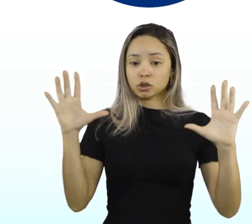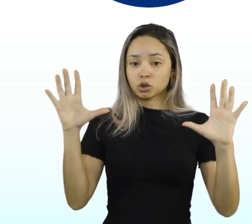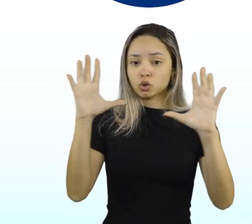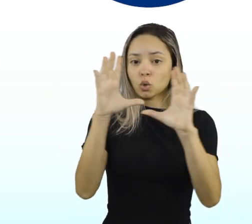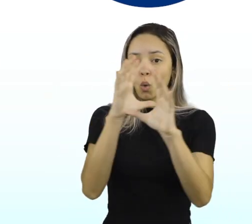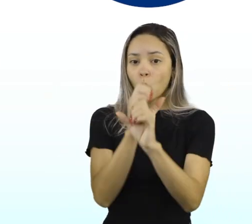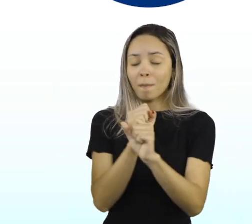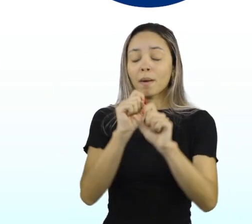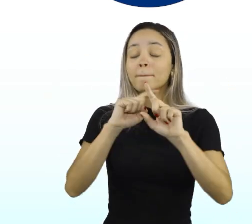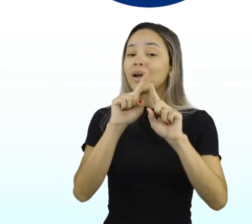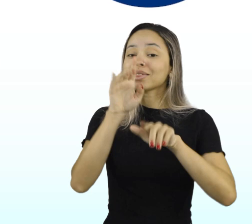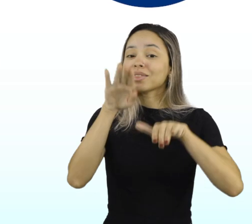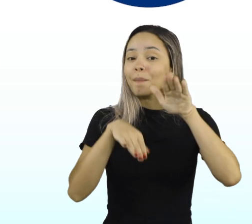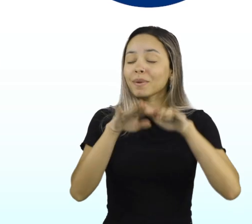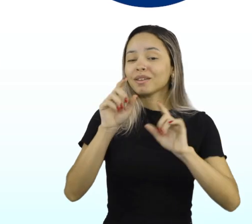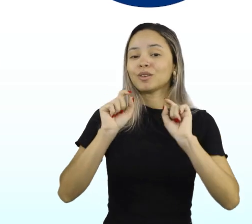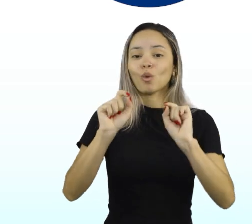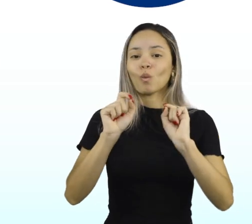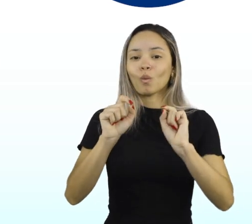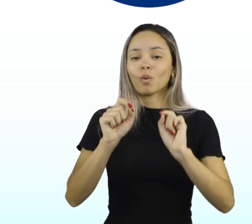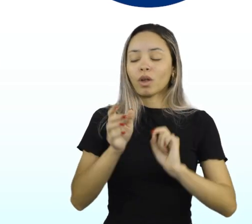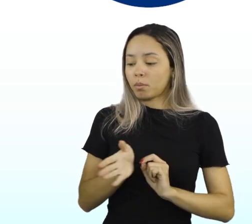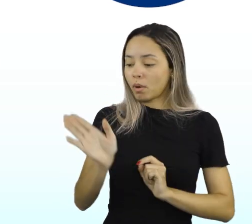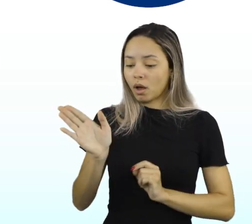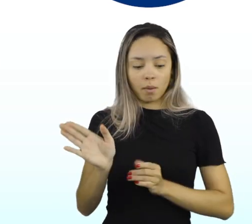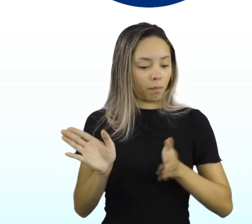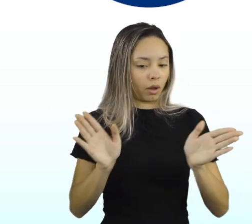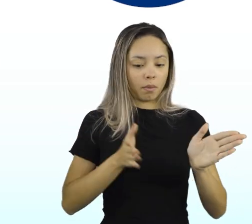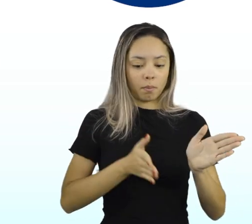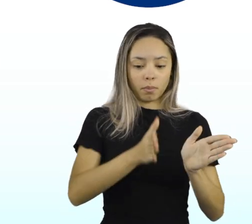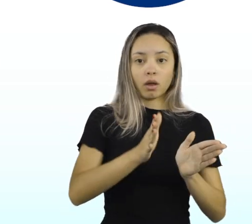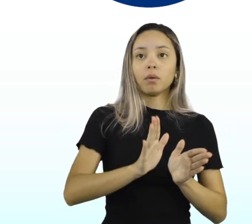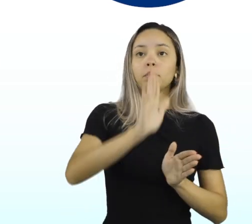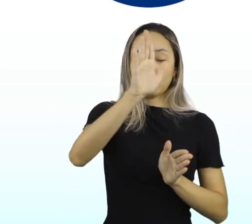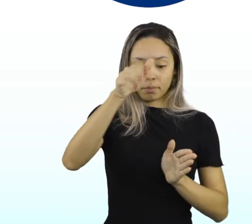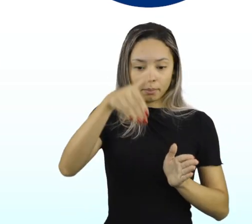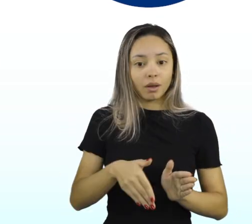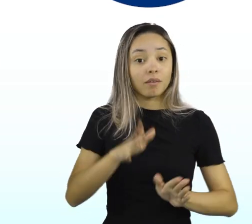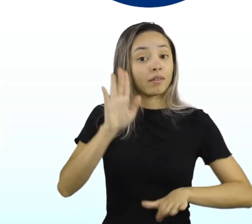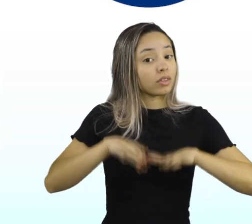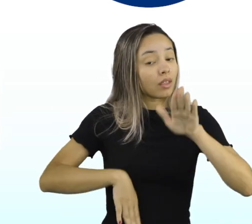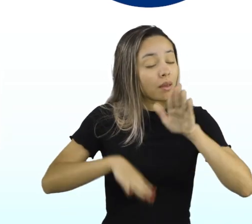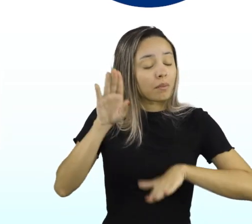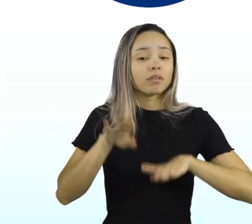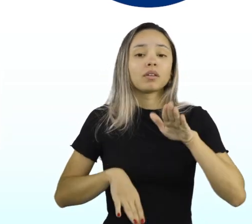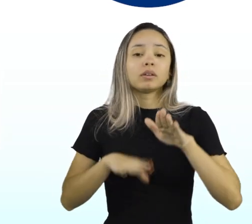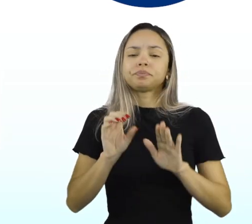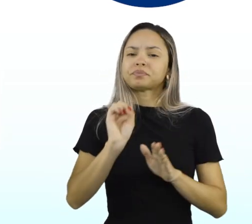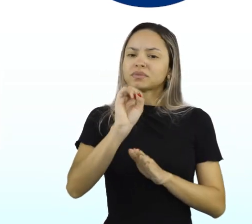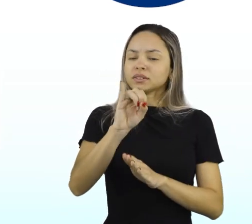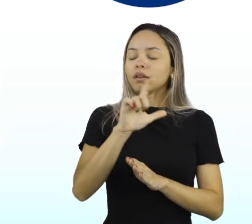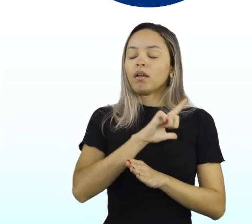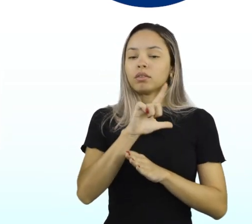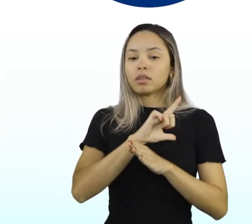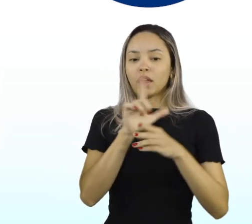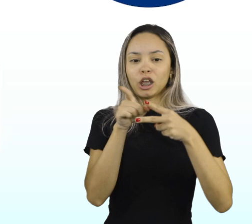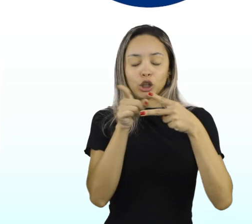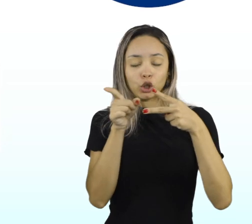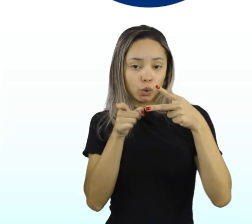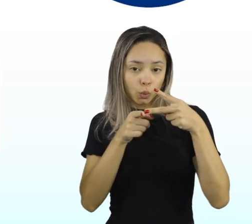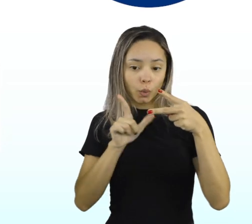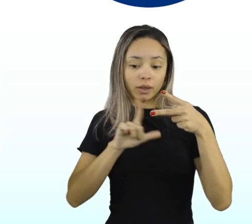da direção e do sentido do vetor. Então, vem comigo que você vai entender. Por exemplo, se você tiver 2 forças